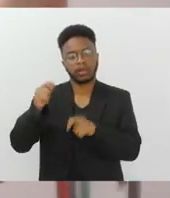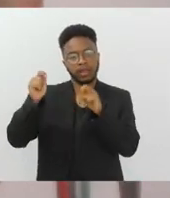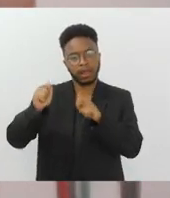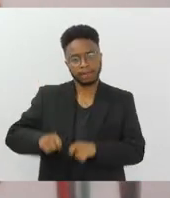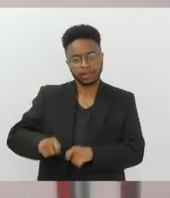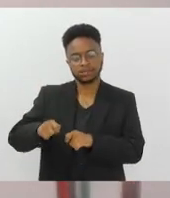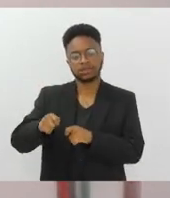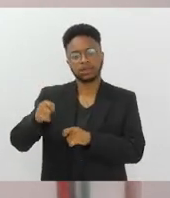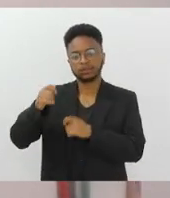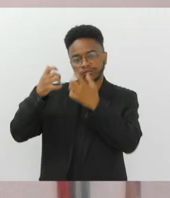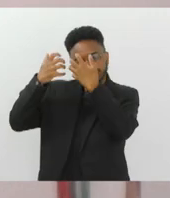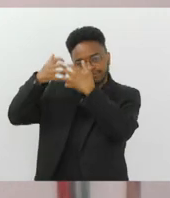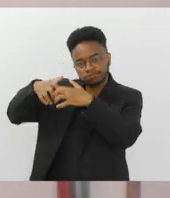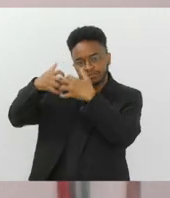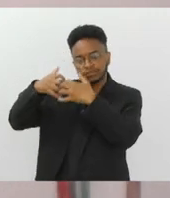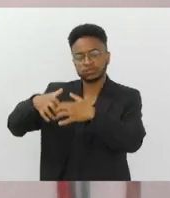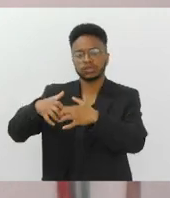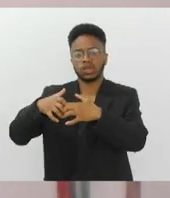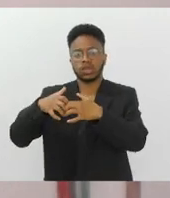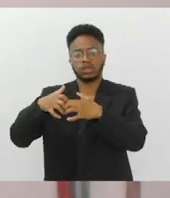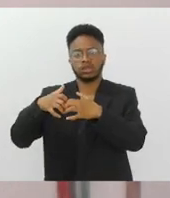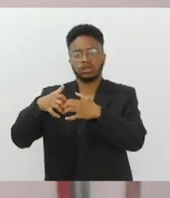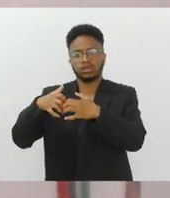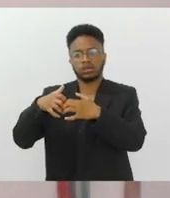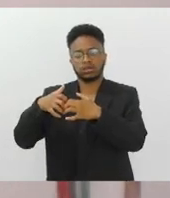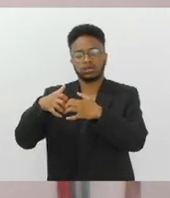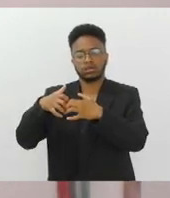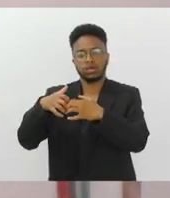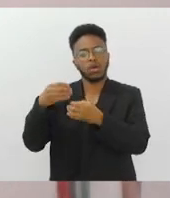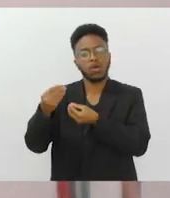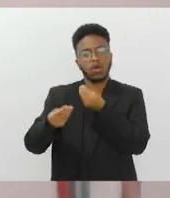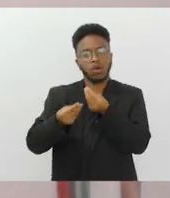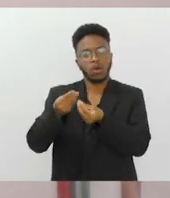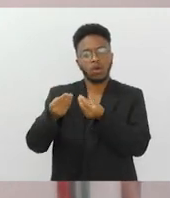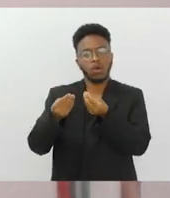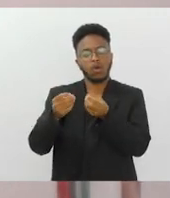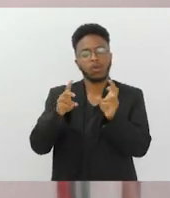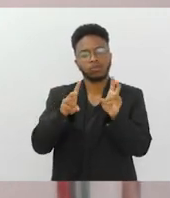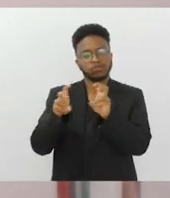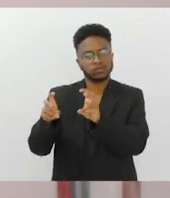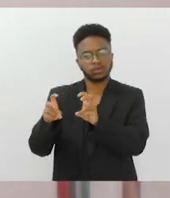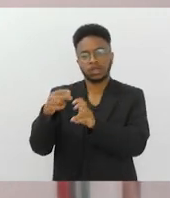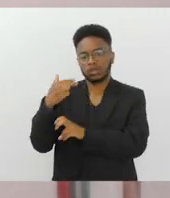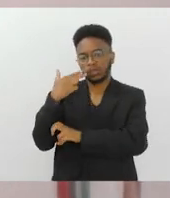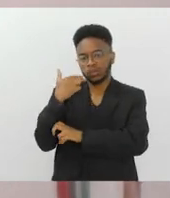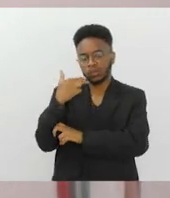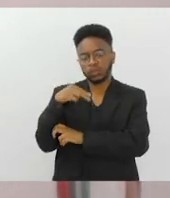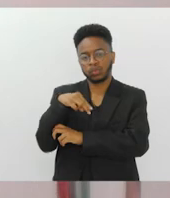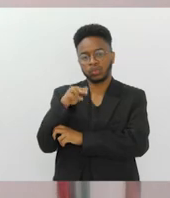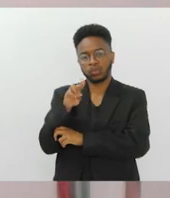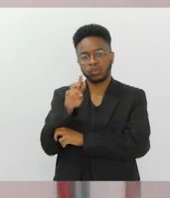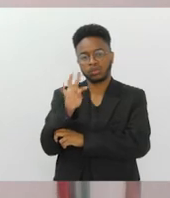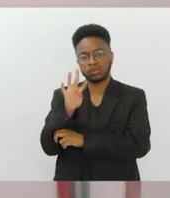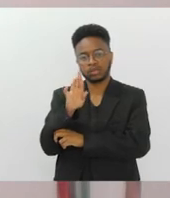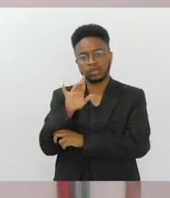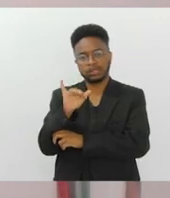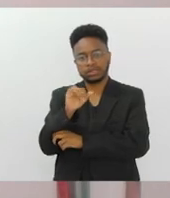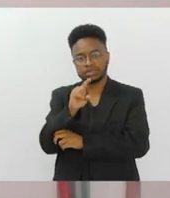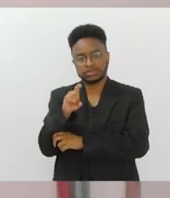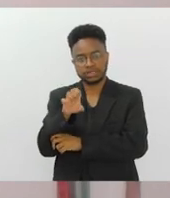capacitadas a pensar especificamente a situação de nutrizes, de